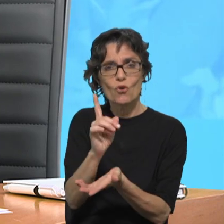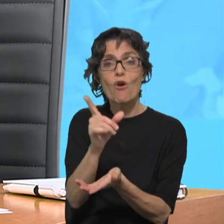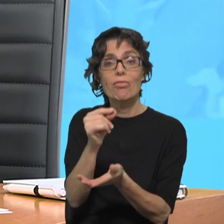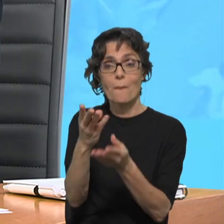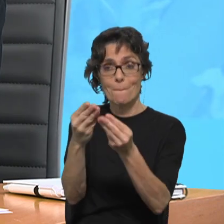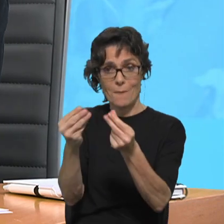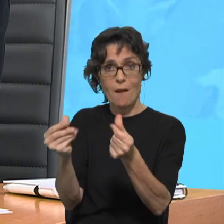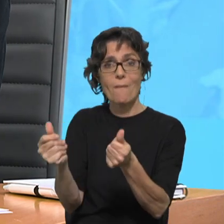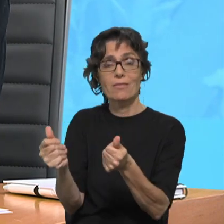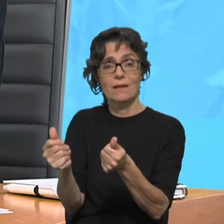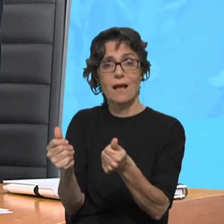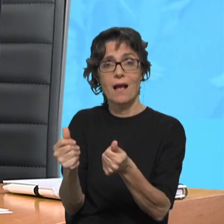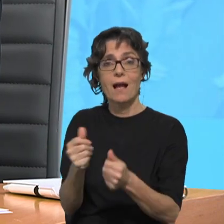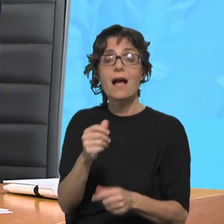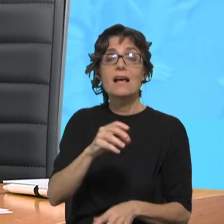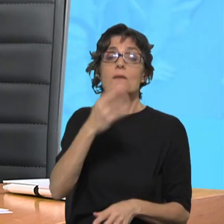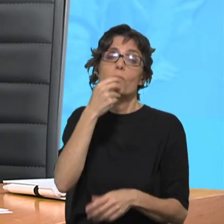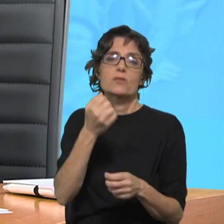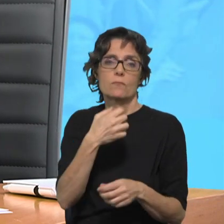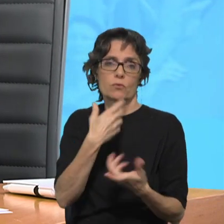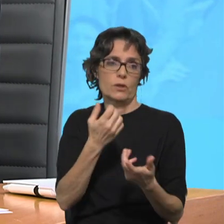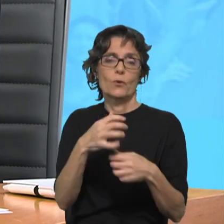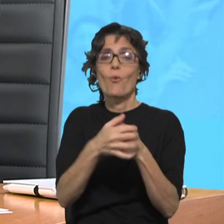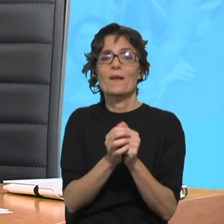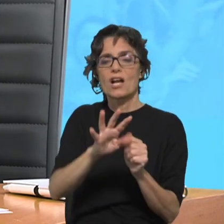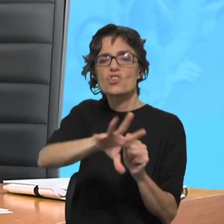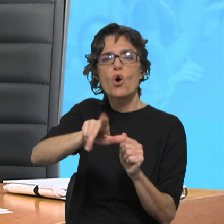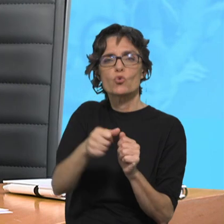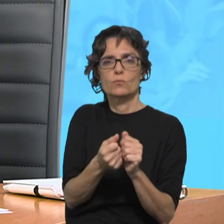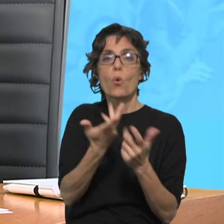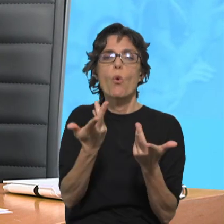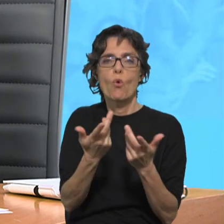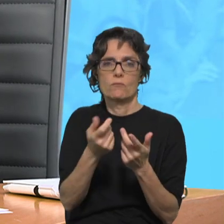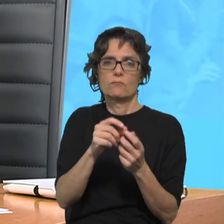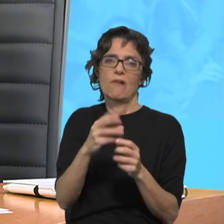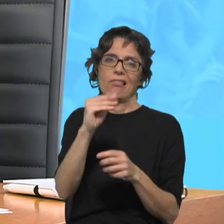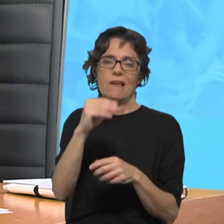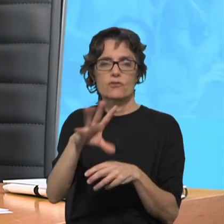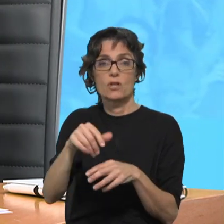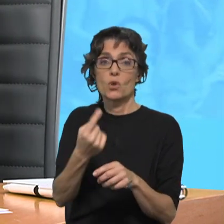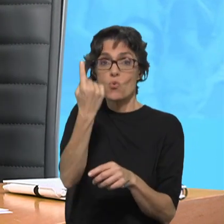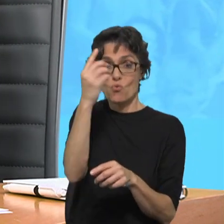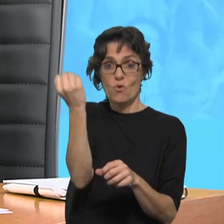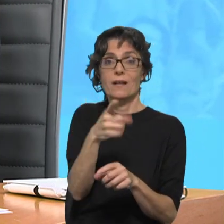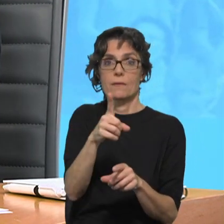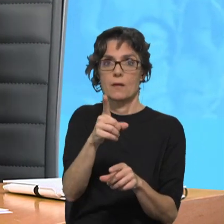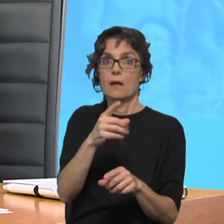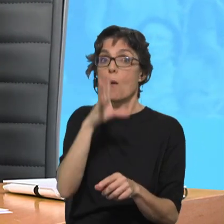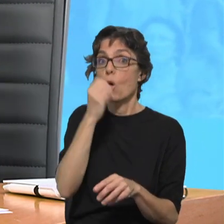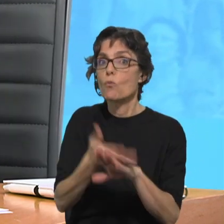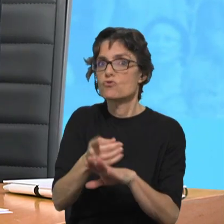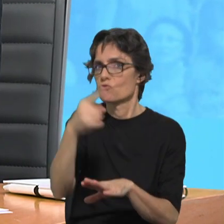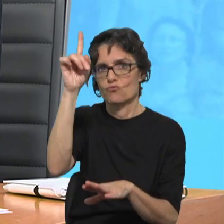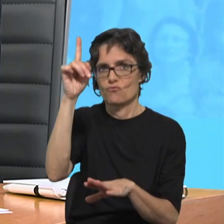materiais. É para um que rouba uma laranja ou 10 laranjas, tem um crime. É um crime de roubo. Mas com abusos sexuais, não. E